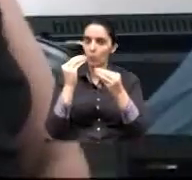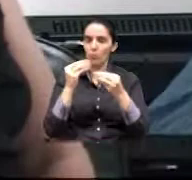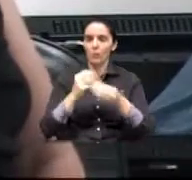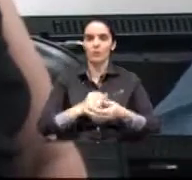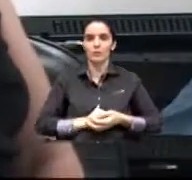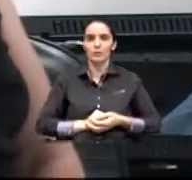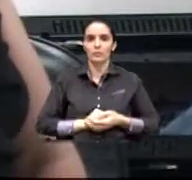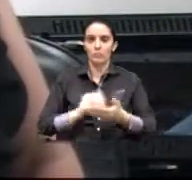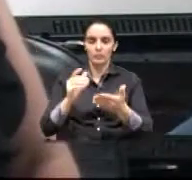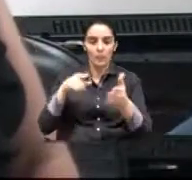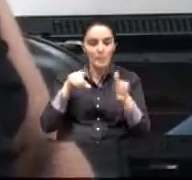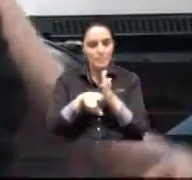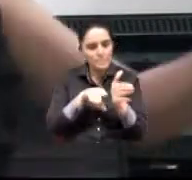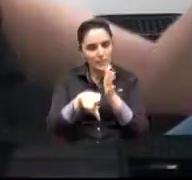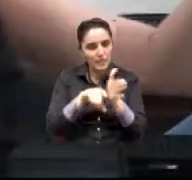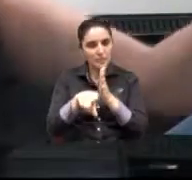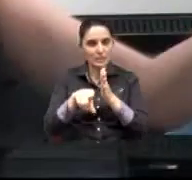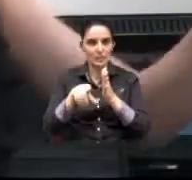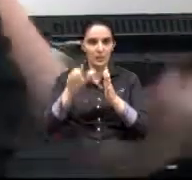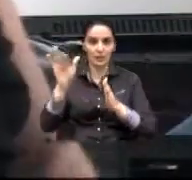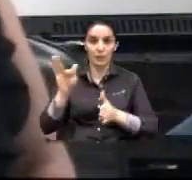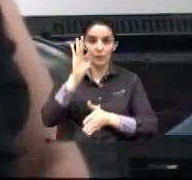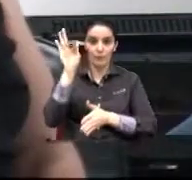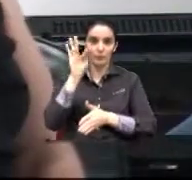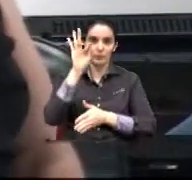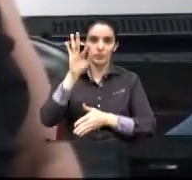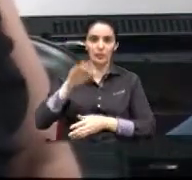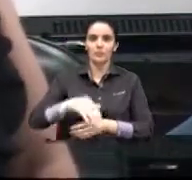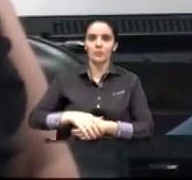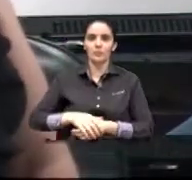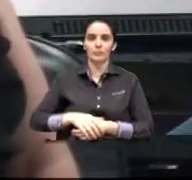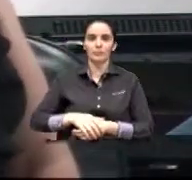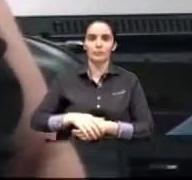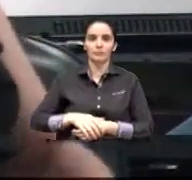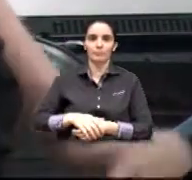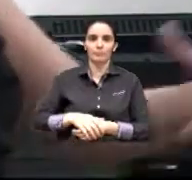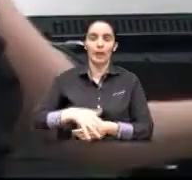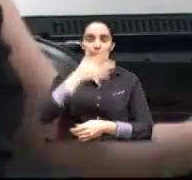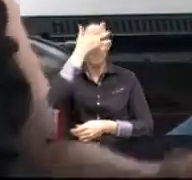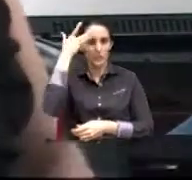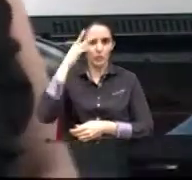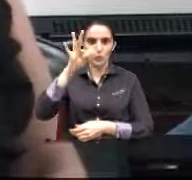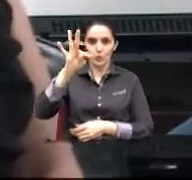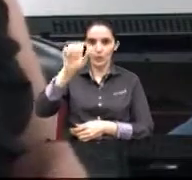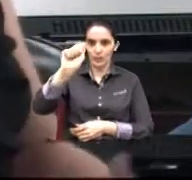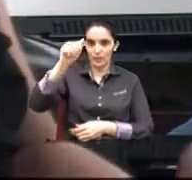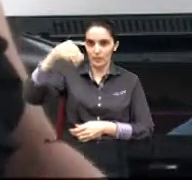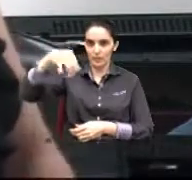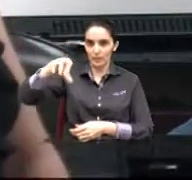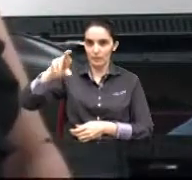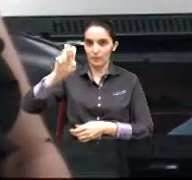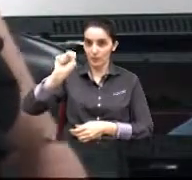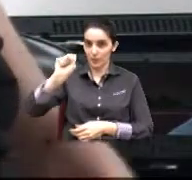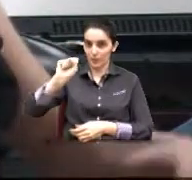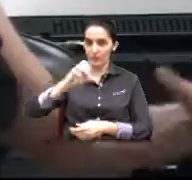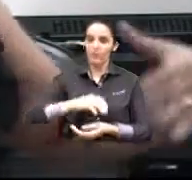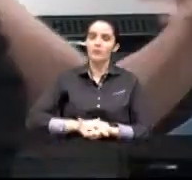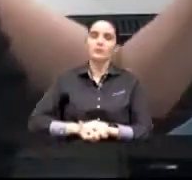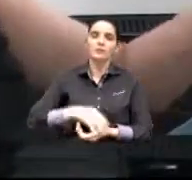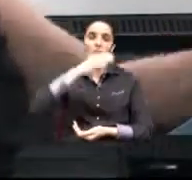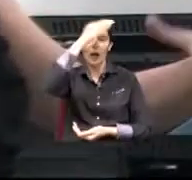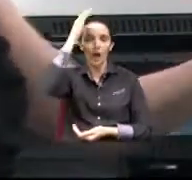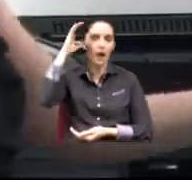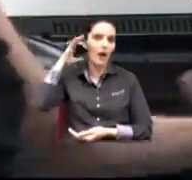sobre pessoa com deficiência. A Tamires, no primeiro mês que eu fui eleita, me procurou.